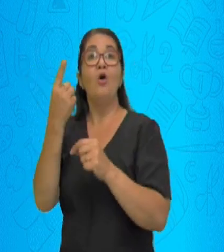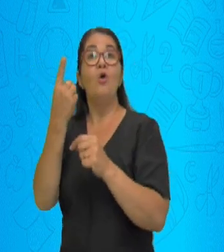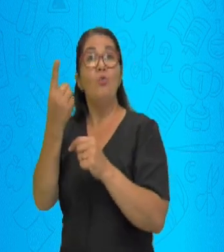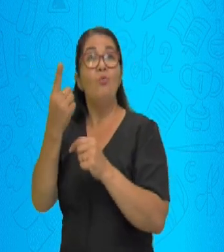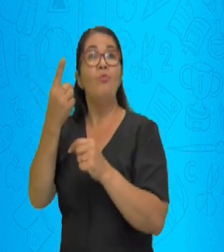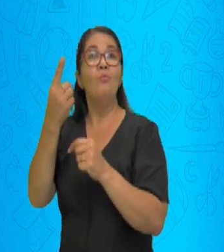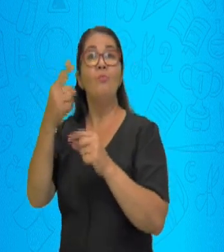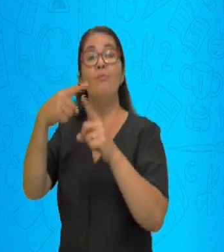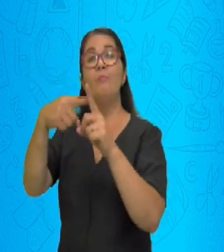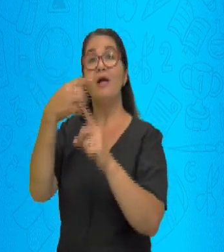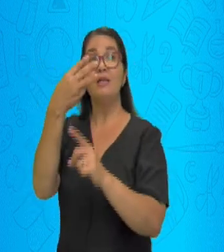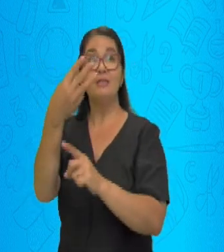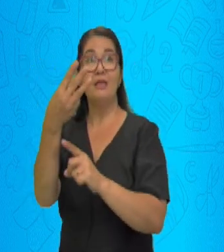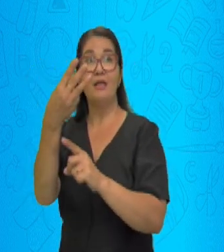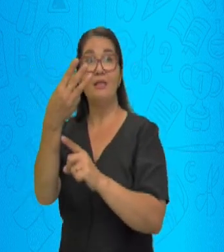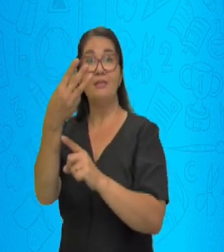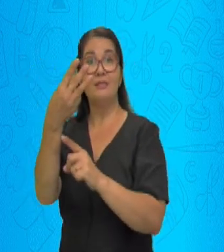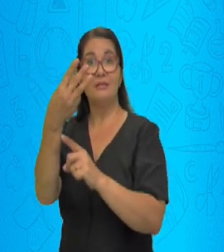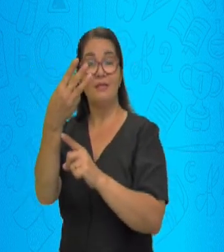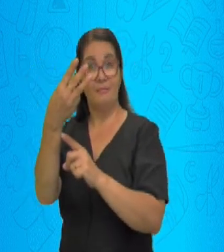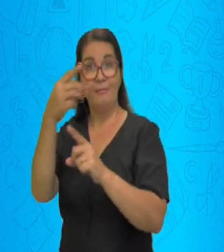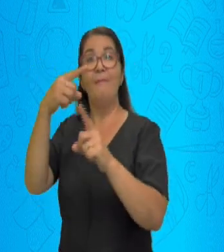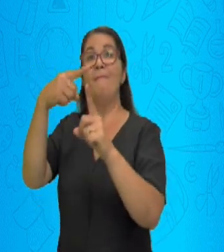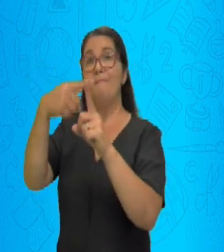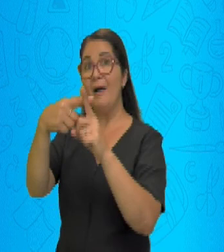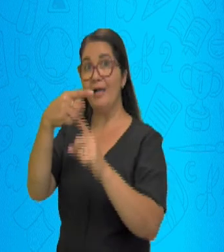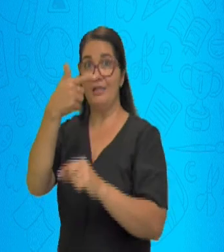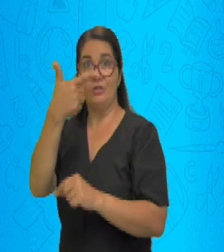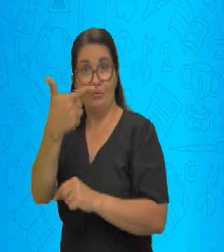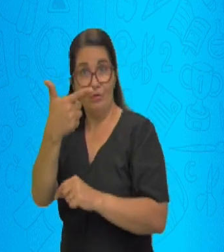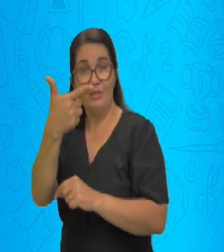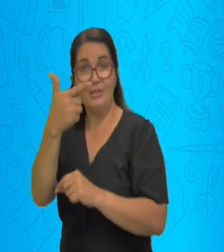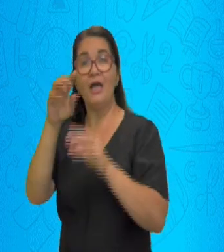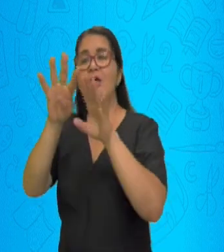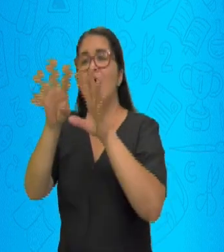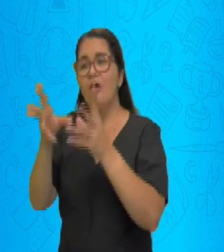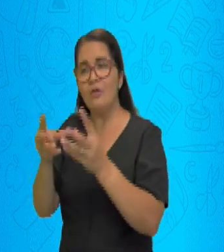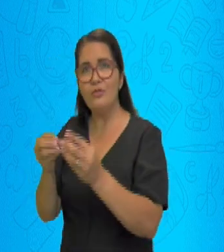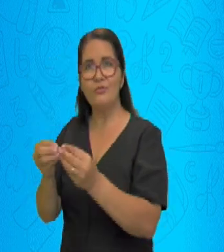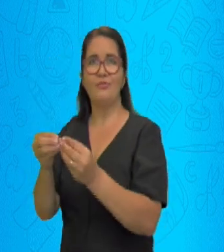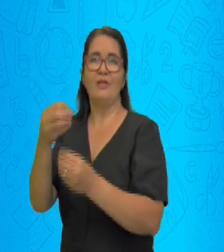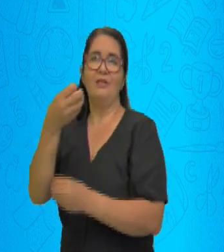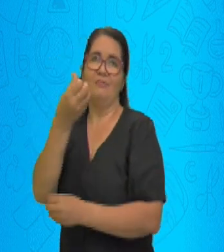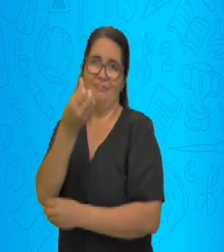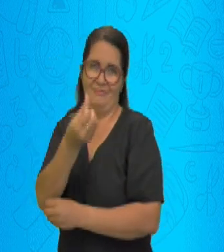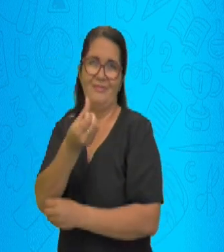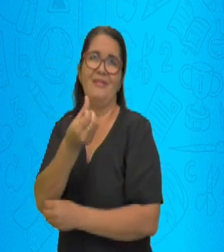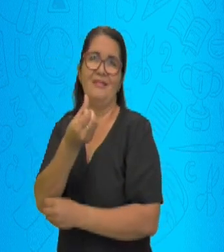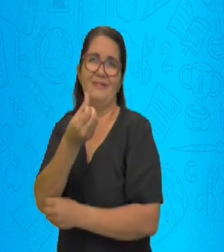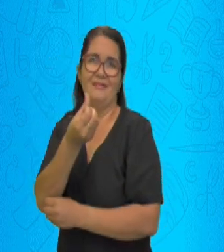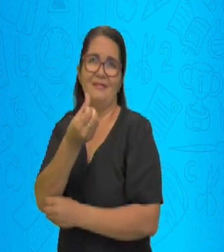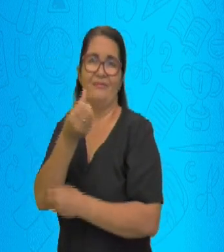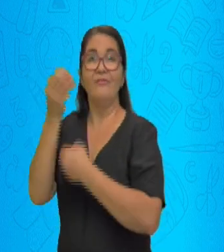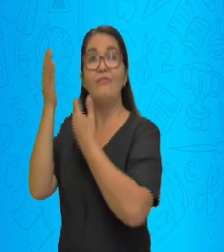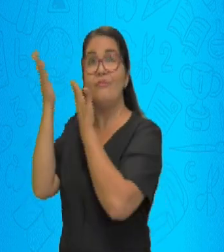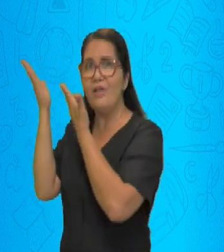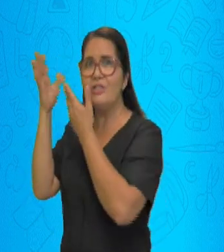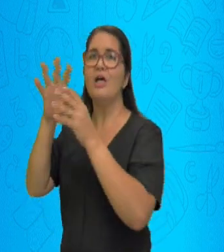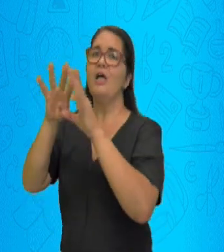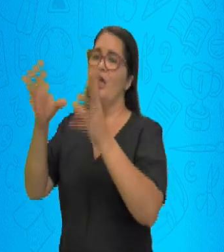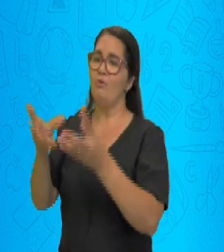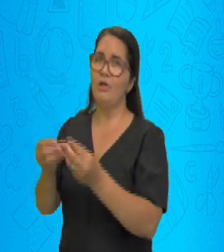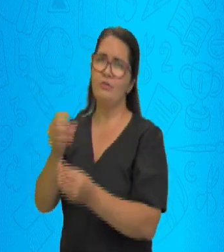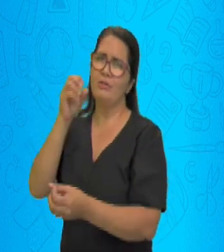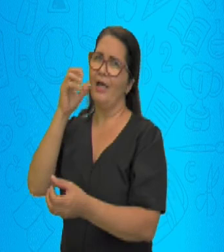3, 4. 4 mais 2, 6. Chegamos ao resultado verdadeiro,